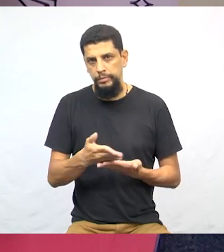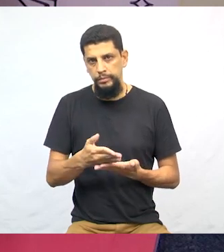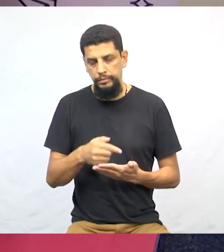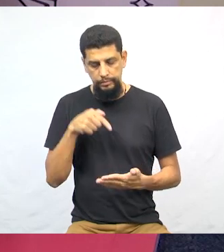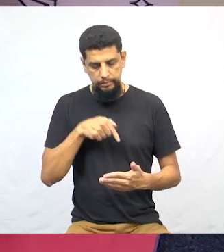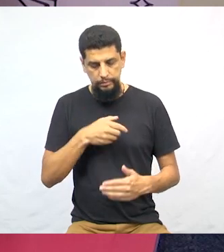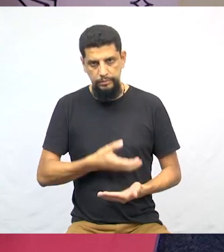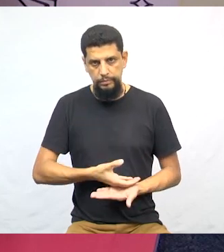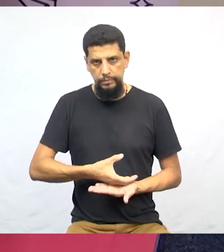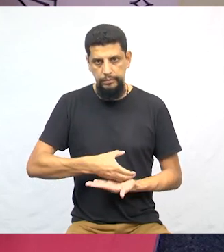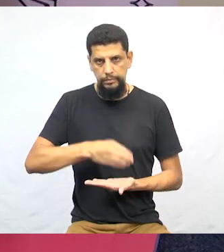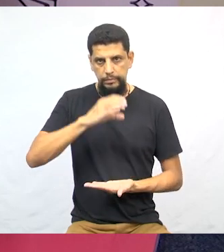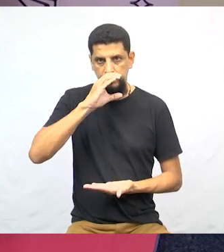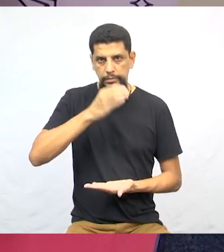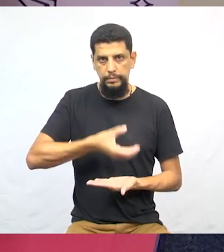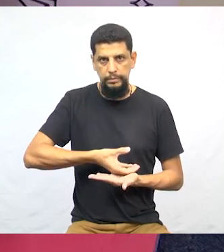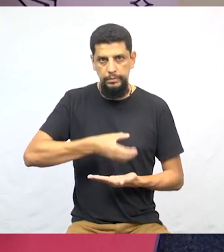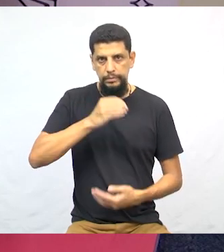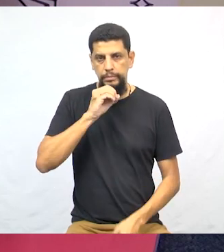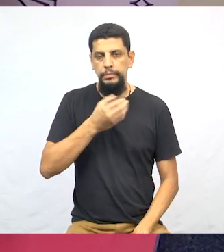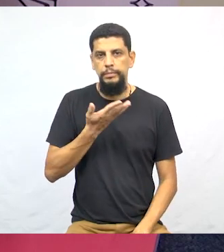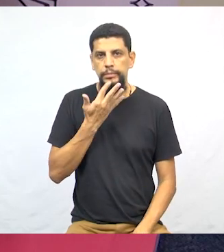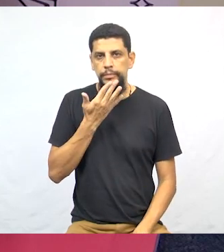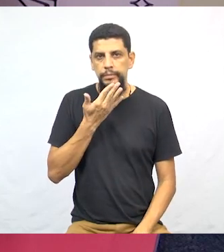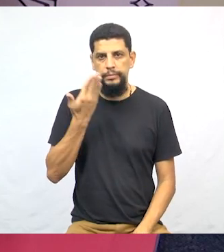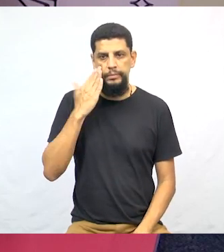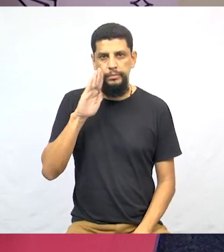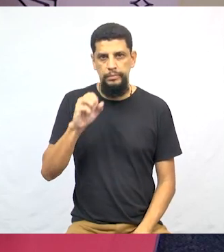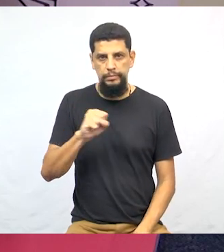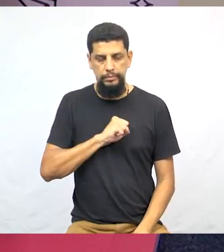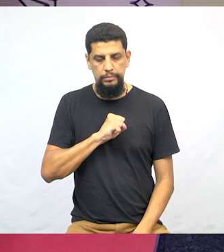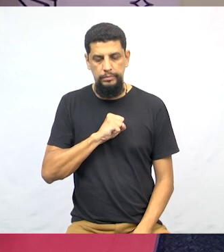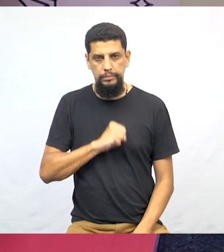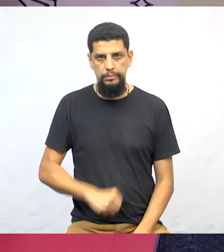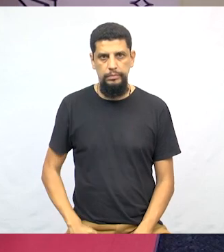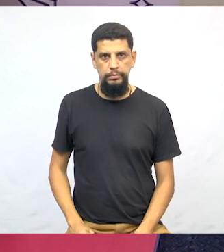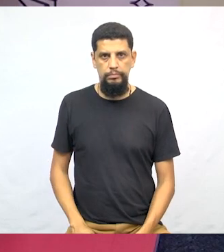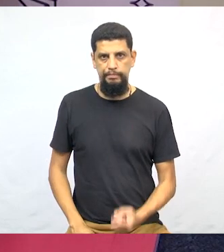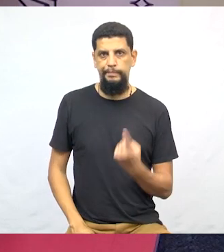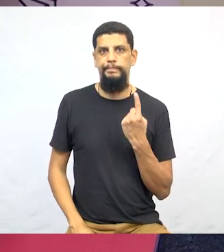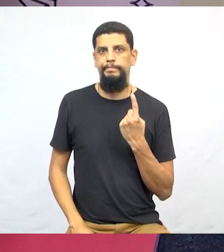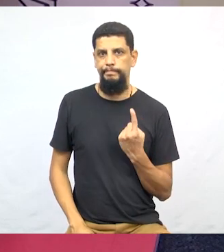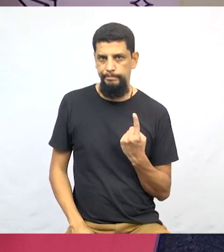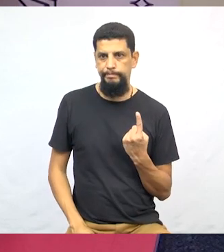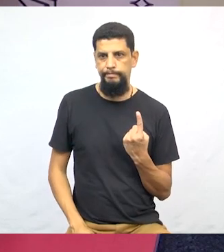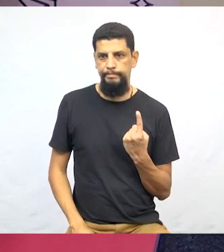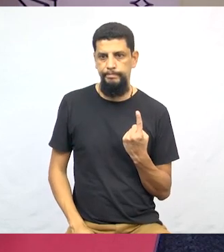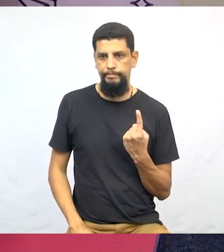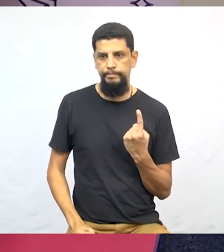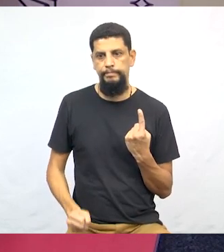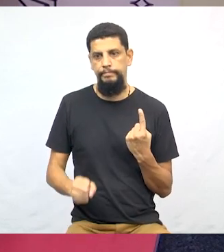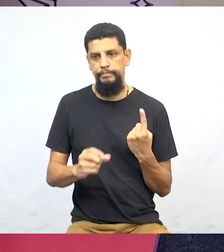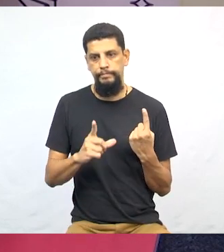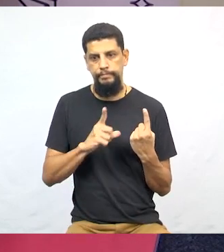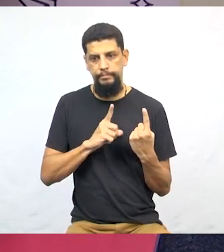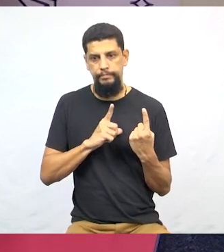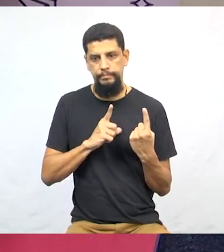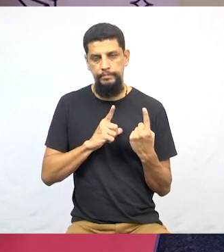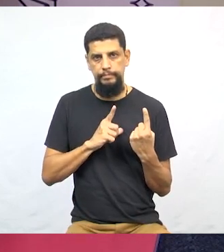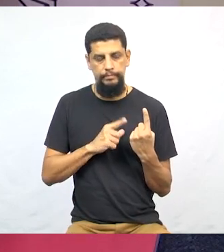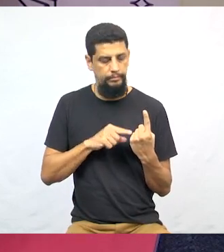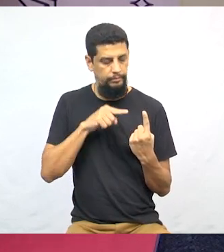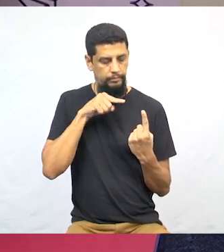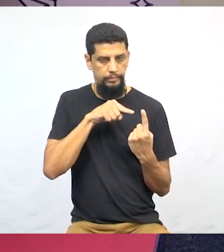começar com esse copo, com a bolinha azul e com o número 1. Então, se ele tem o